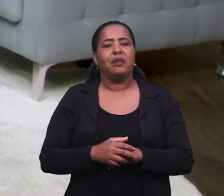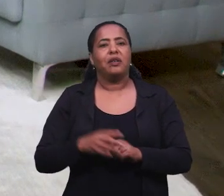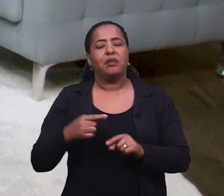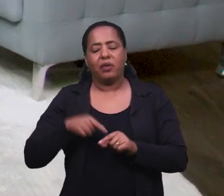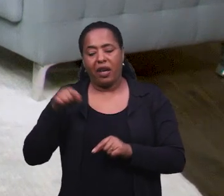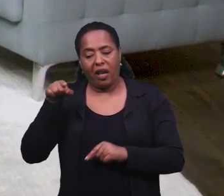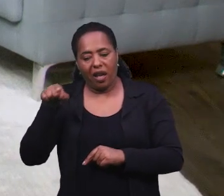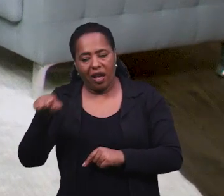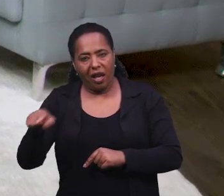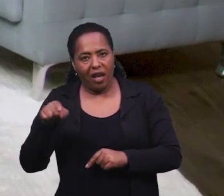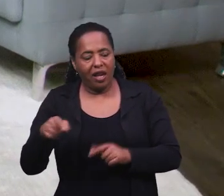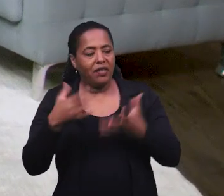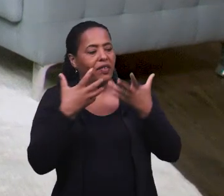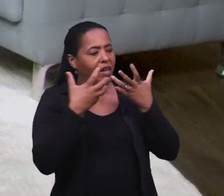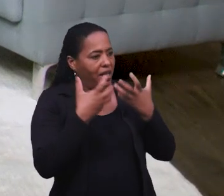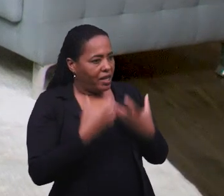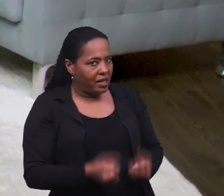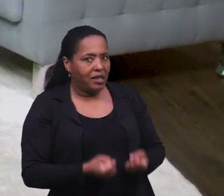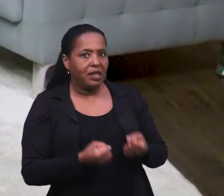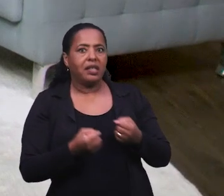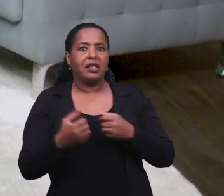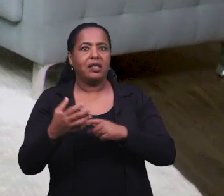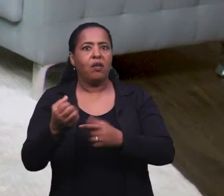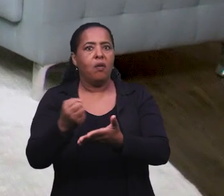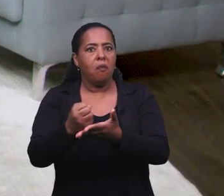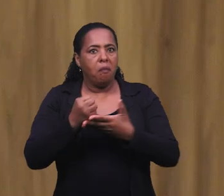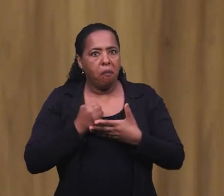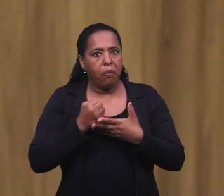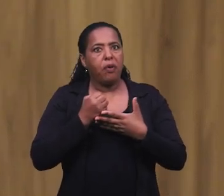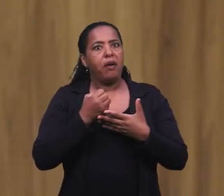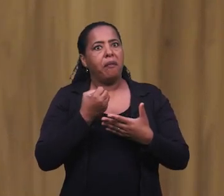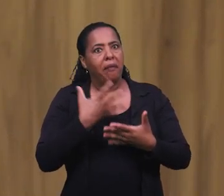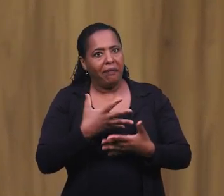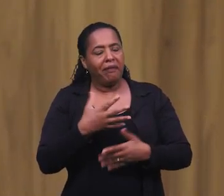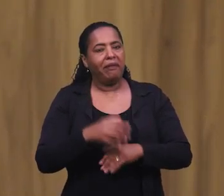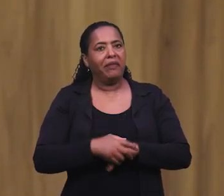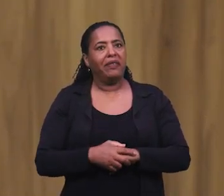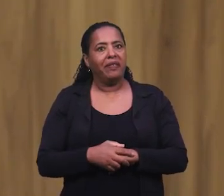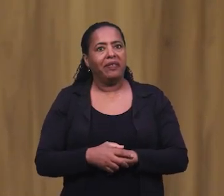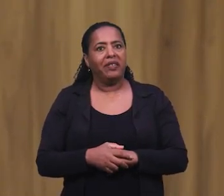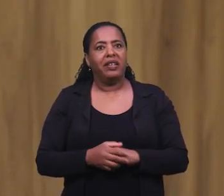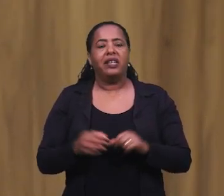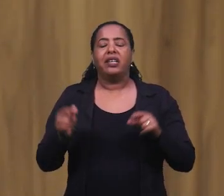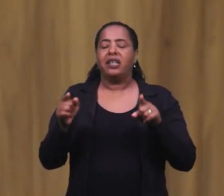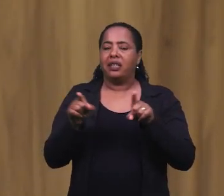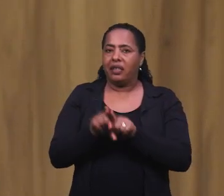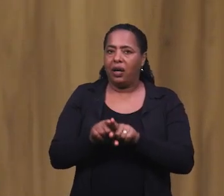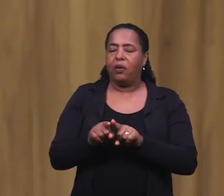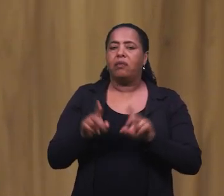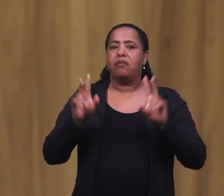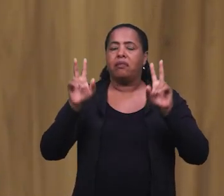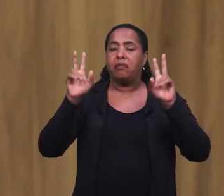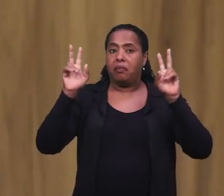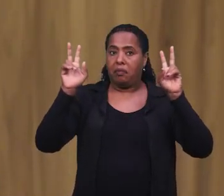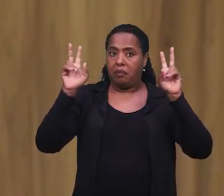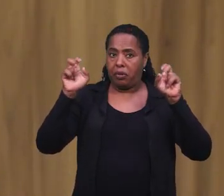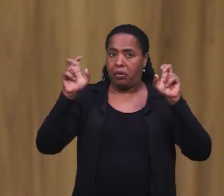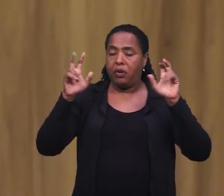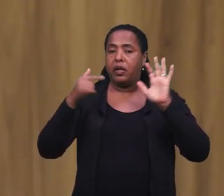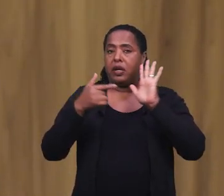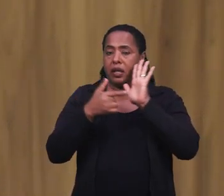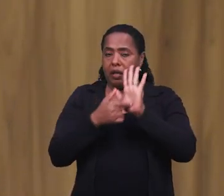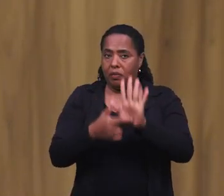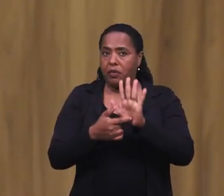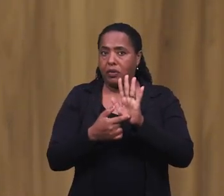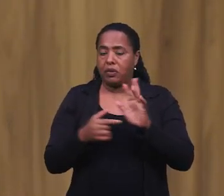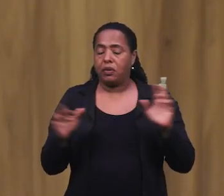assistência. Mas eu não tenho condição de ir lá visitá-lo. Liga para ele, conversa com ele pelo telefone, né? Às vezes os